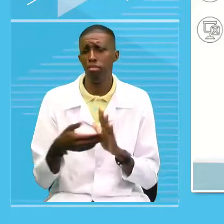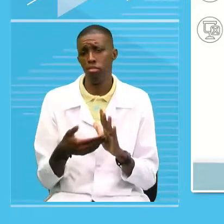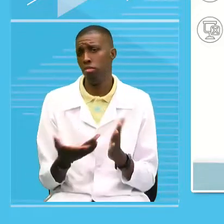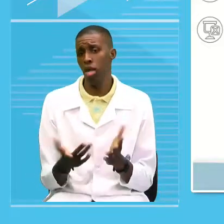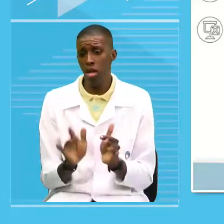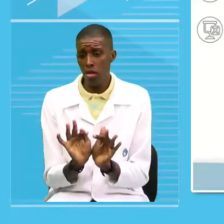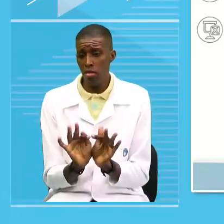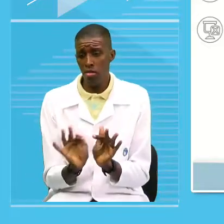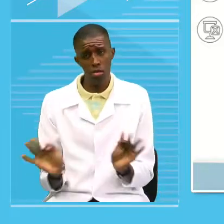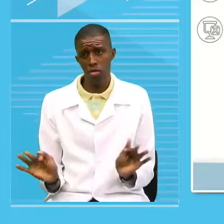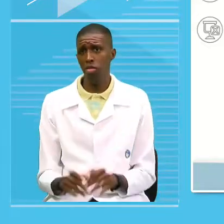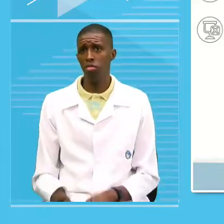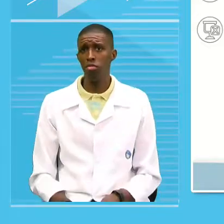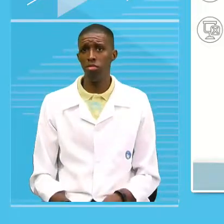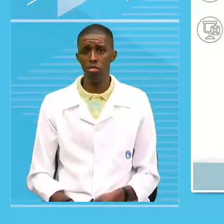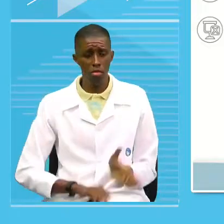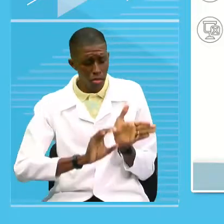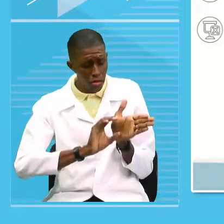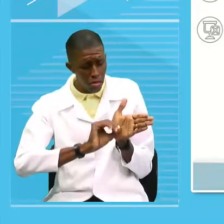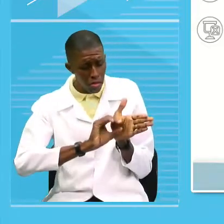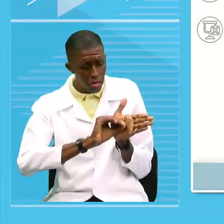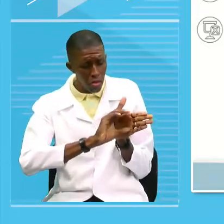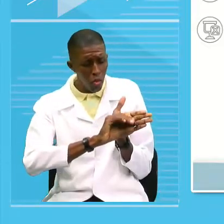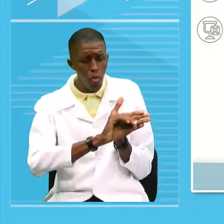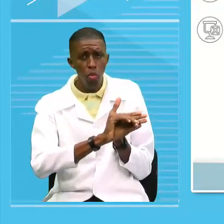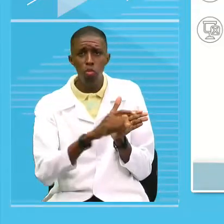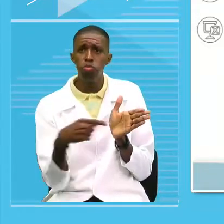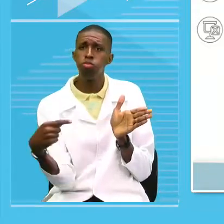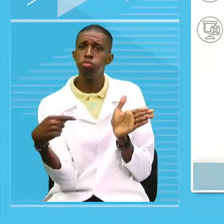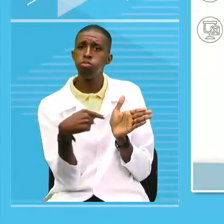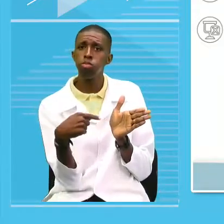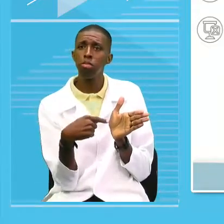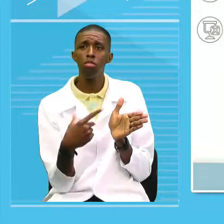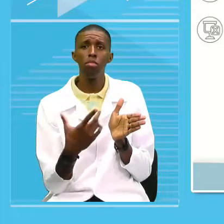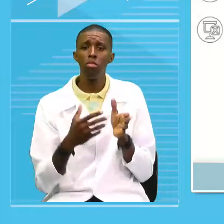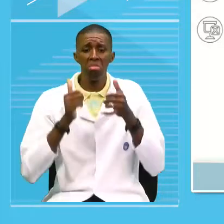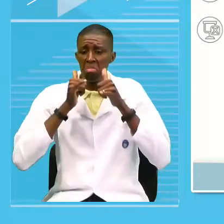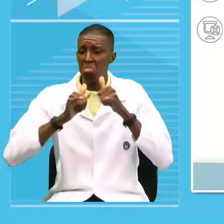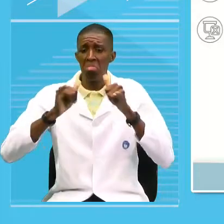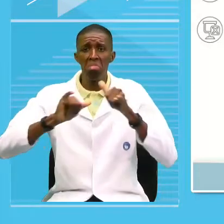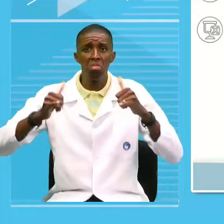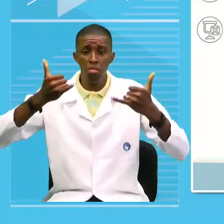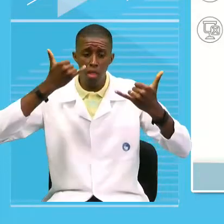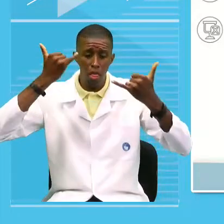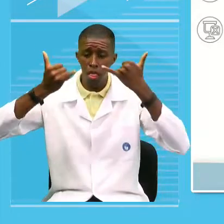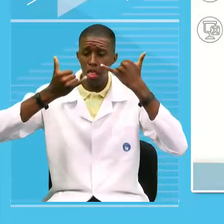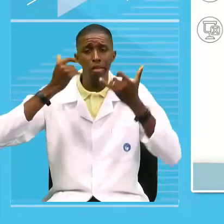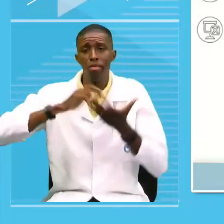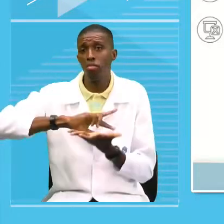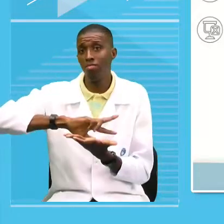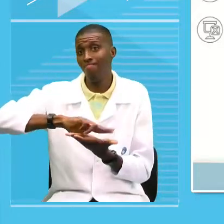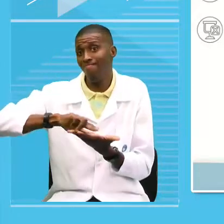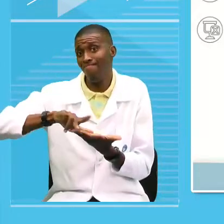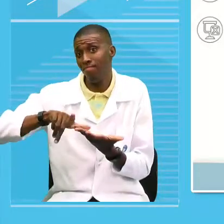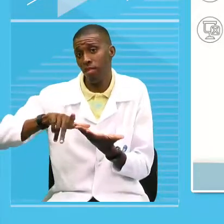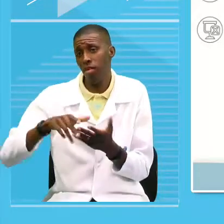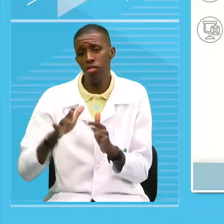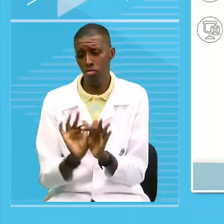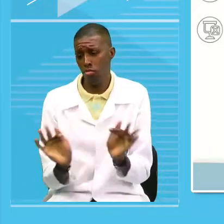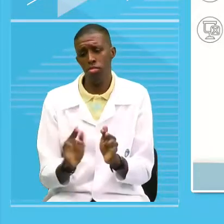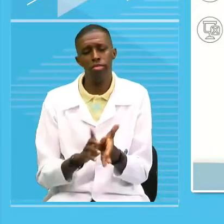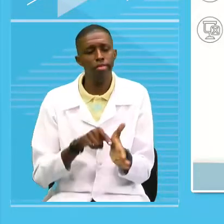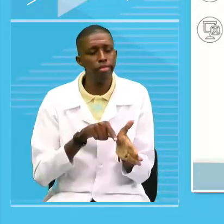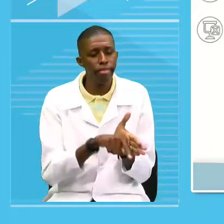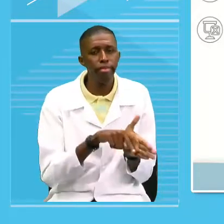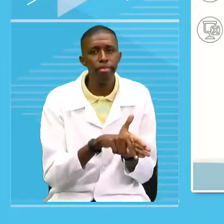refletindo porque parece que hoje os únicos aplicativos que a gente tem no telefone celular